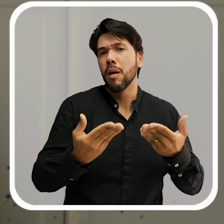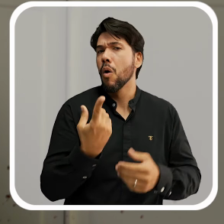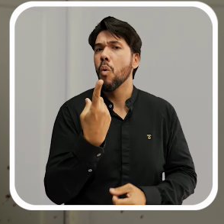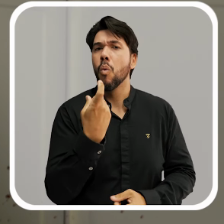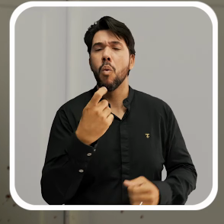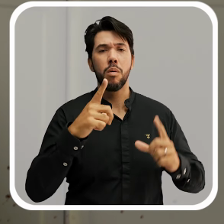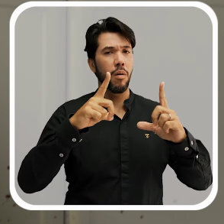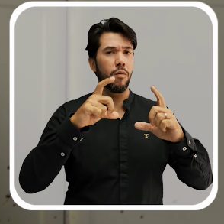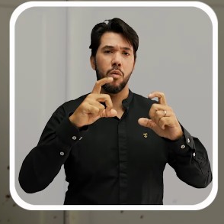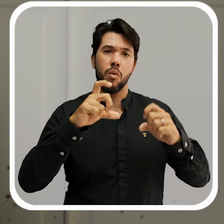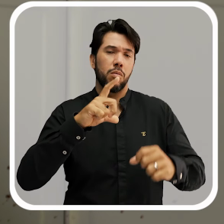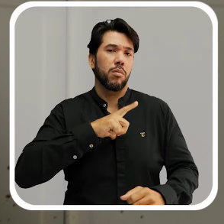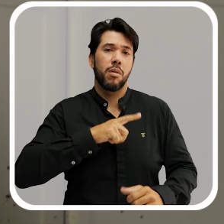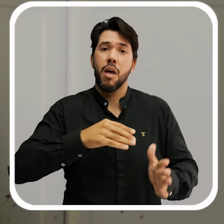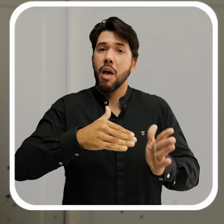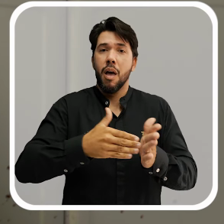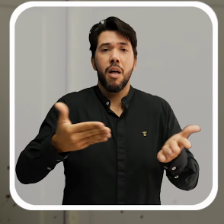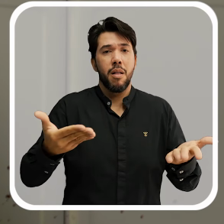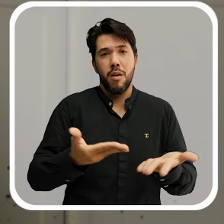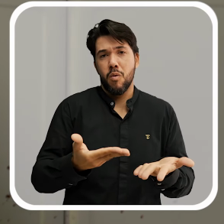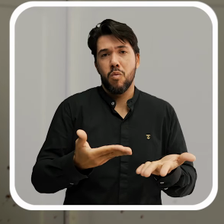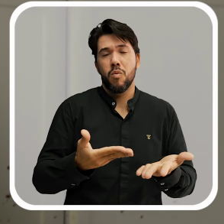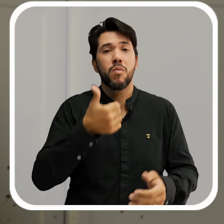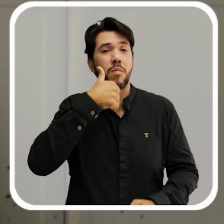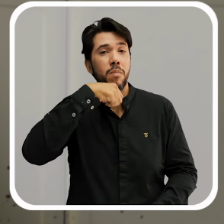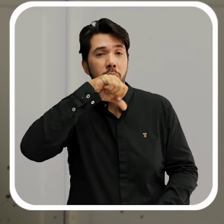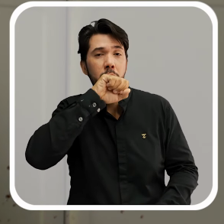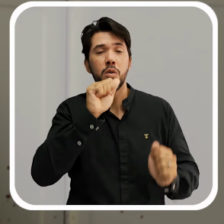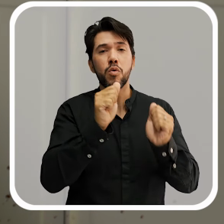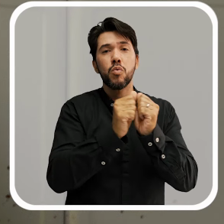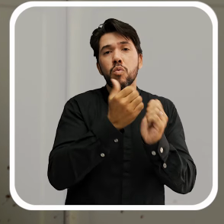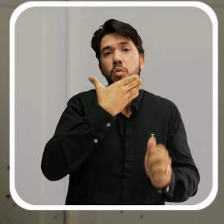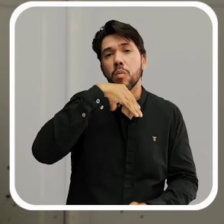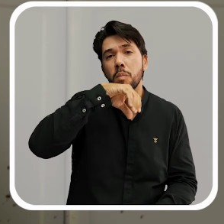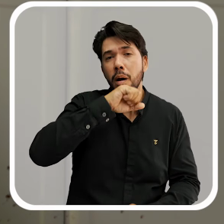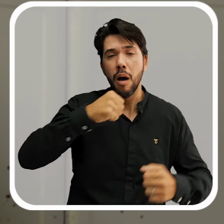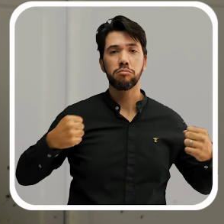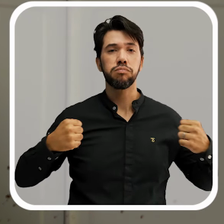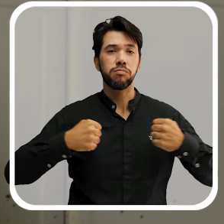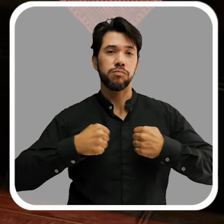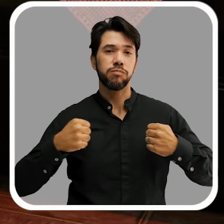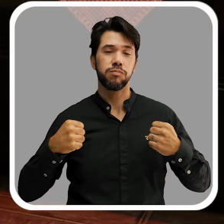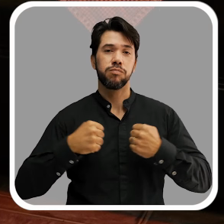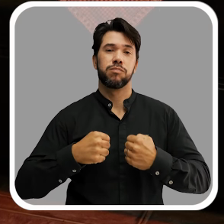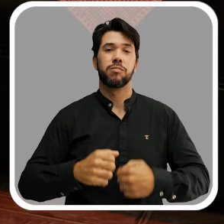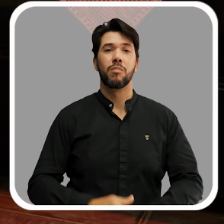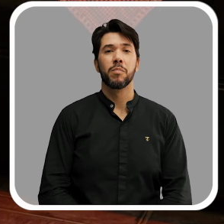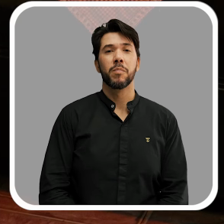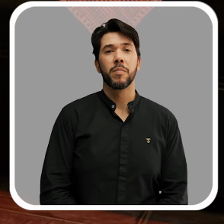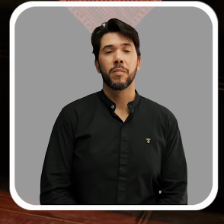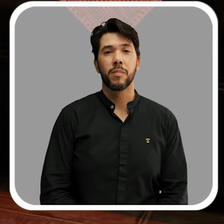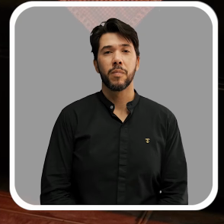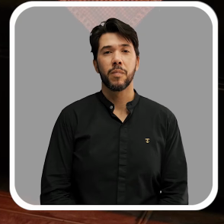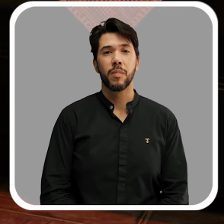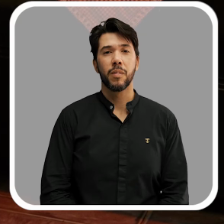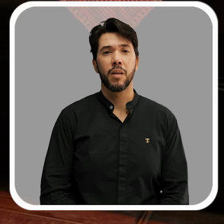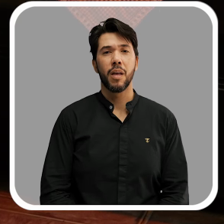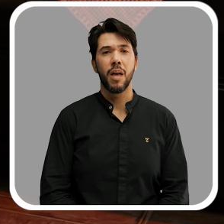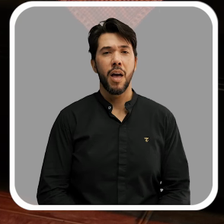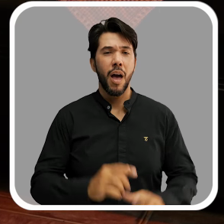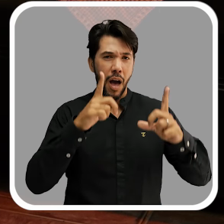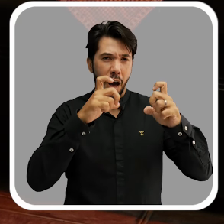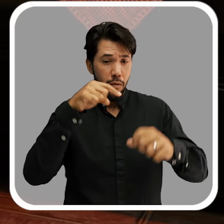tinha, que eu tenho hoje, da minha mãe e meu pai tocando. E aqui aquela foto que